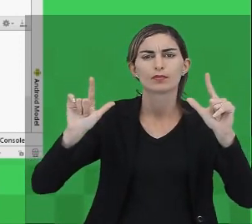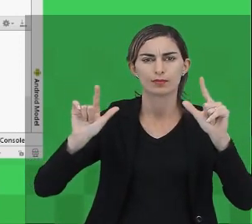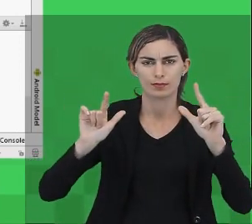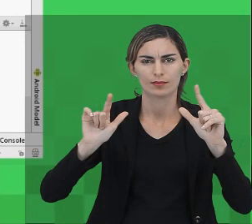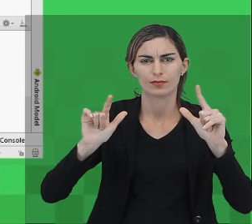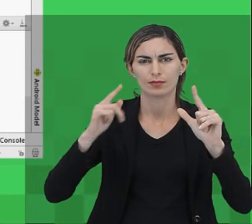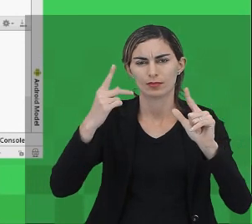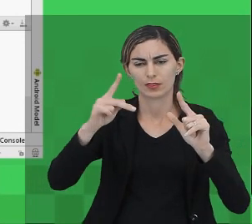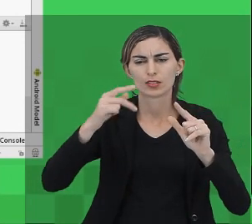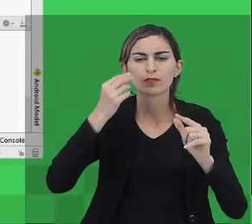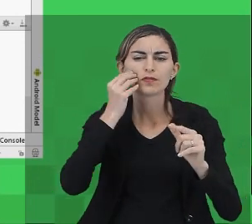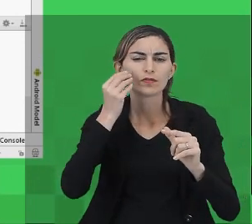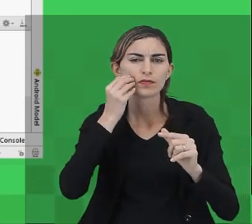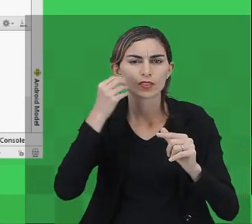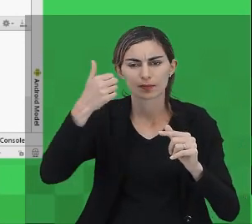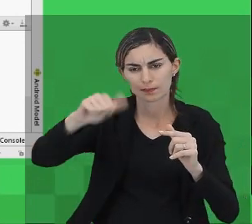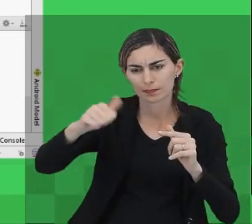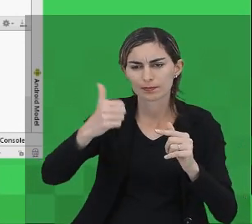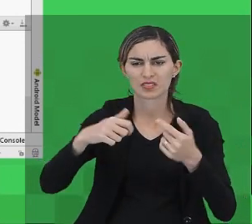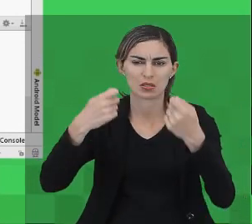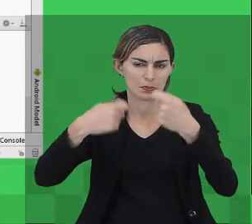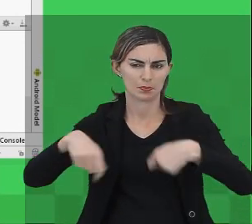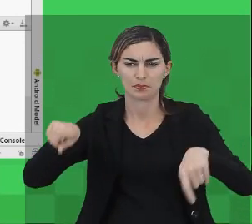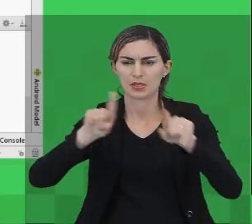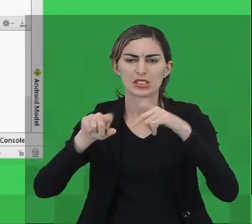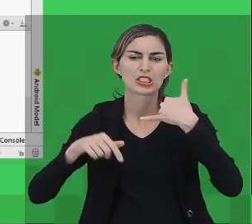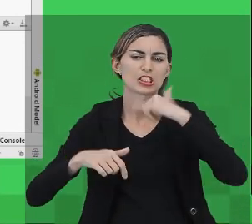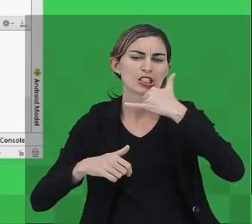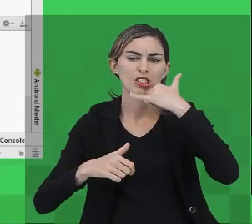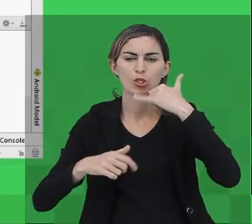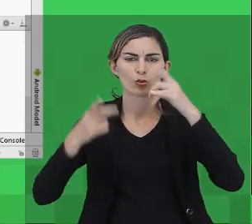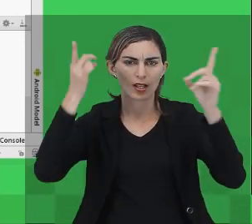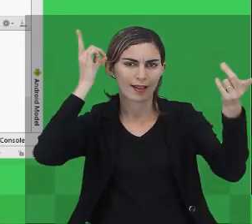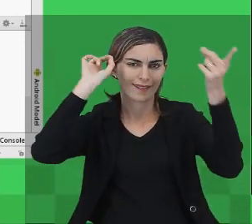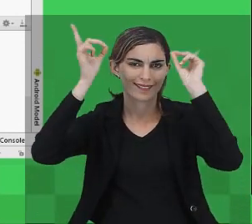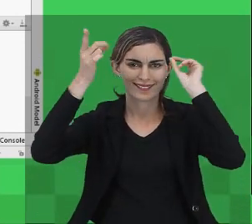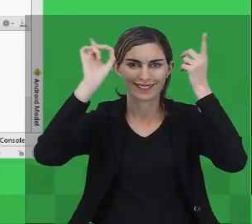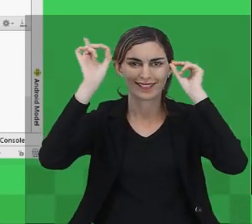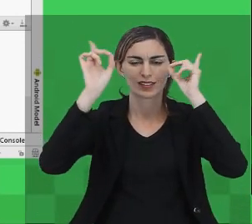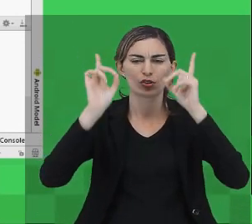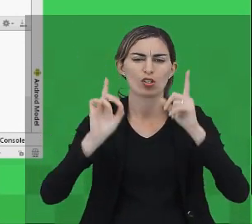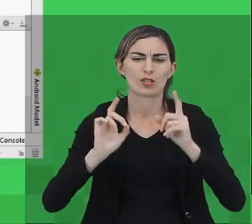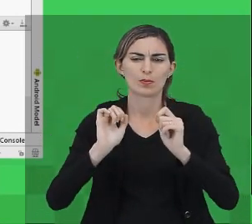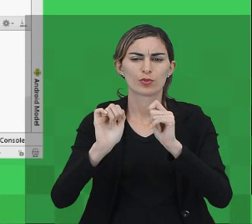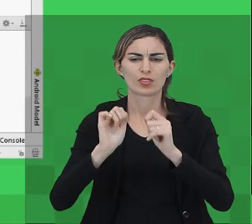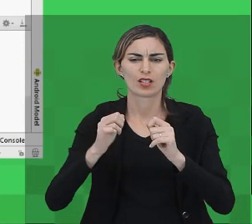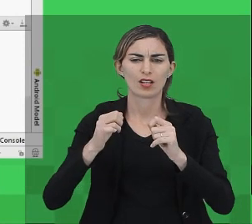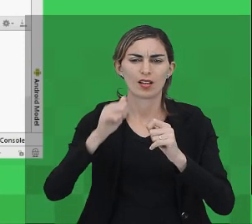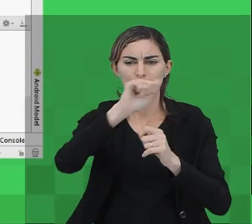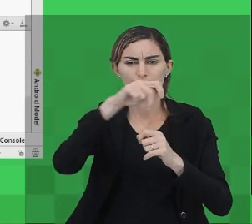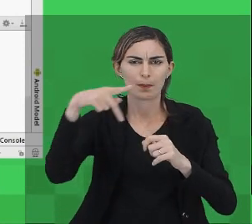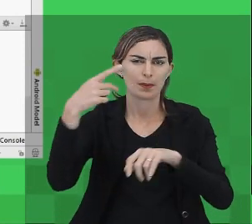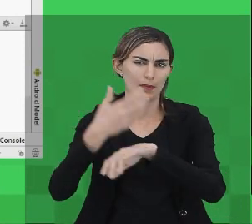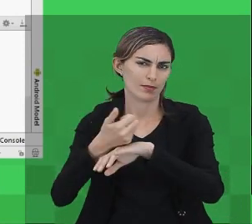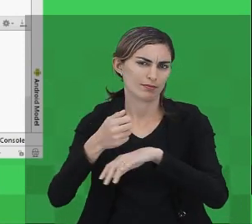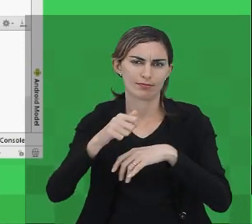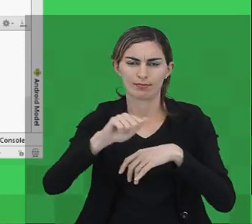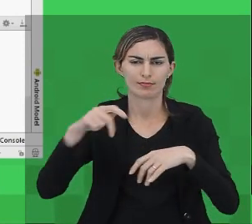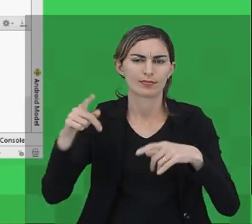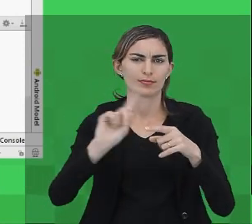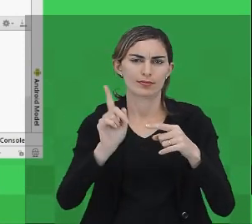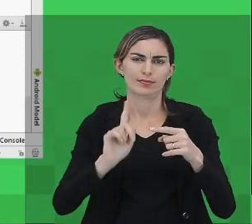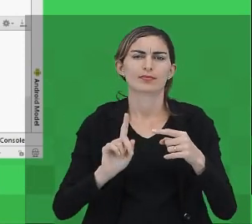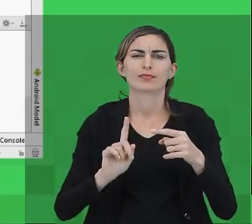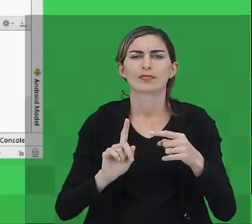Então, com esse simulador, você não precisa de um celular Android para poder rodar sua